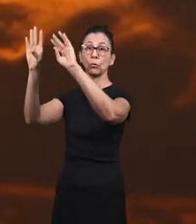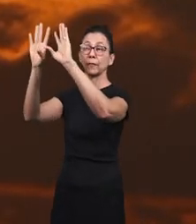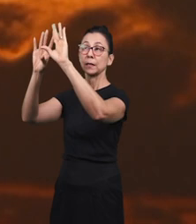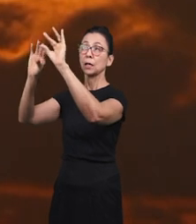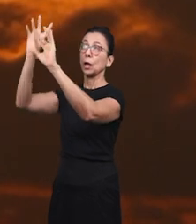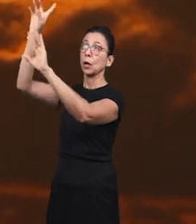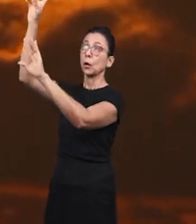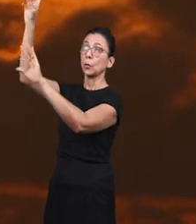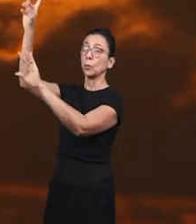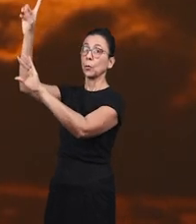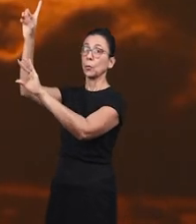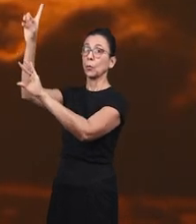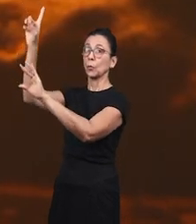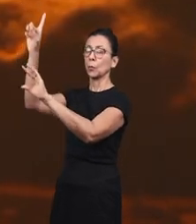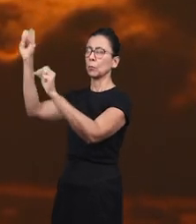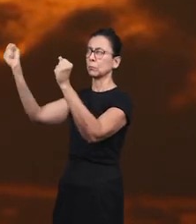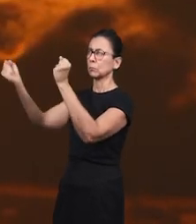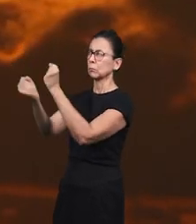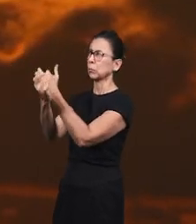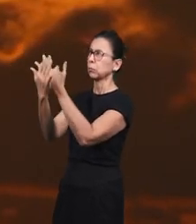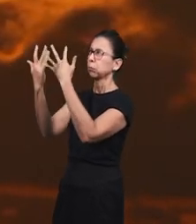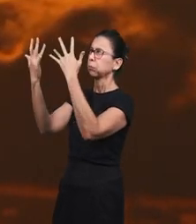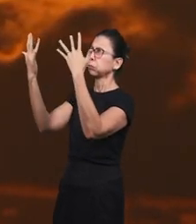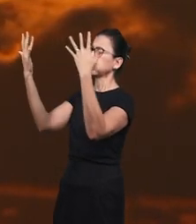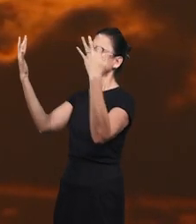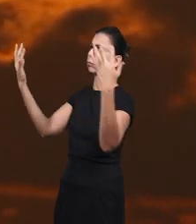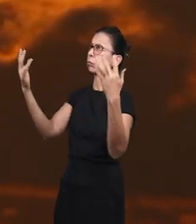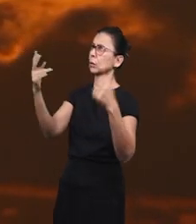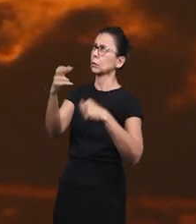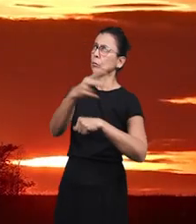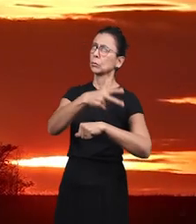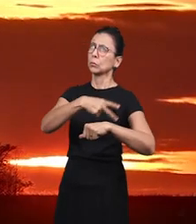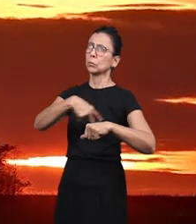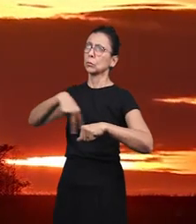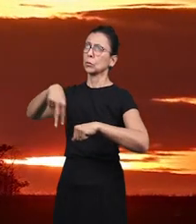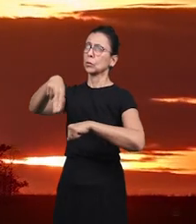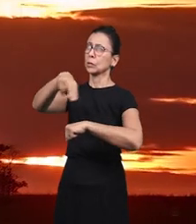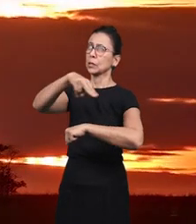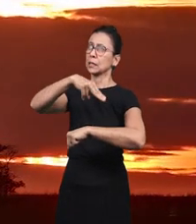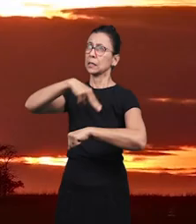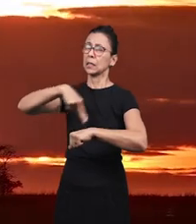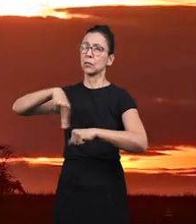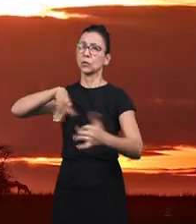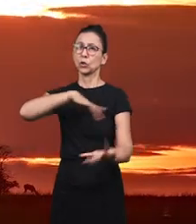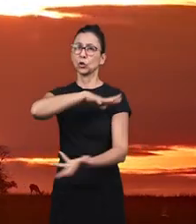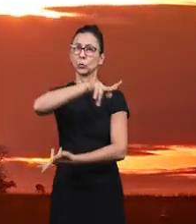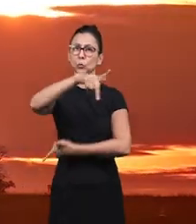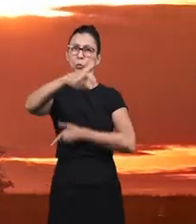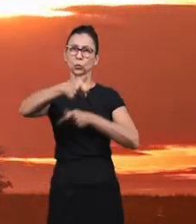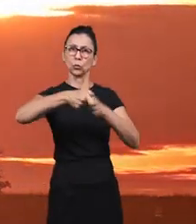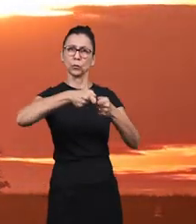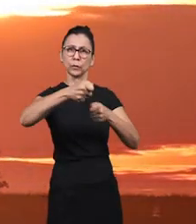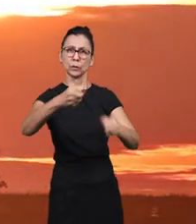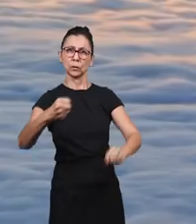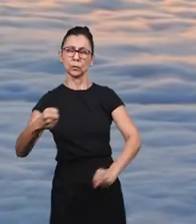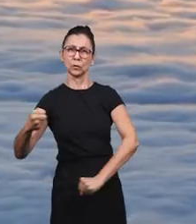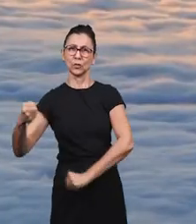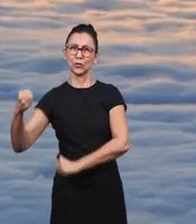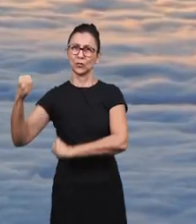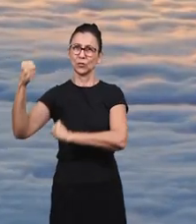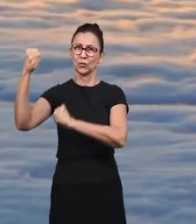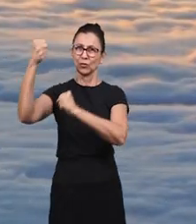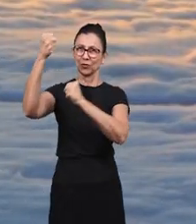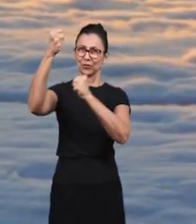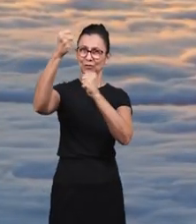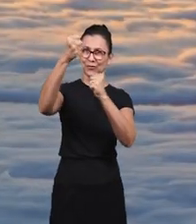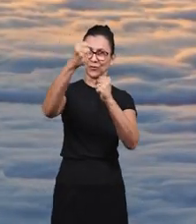sobre as nuvens descerá, e as nações, os reis da terra com poder governará. Sim, em